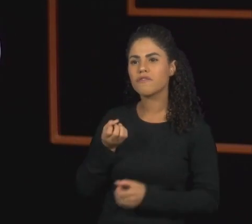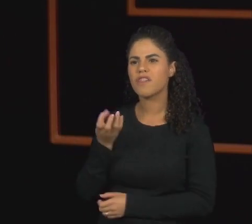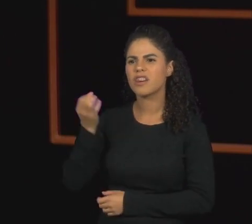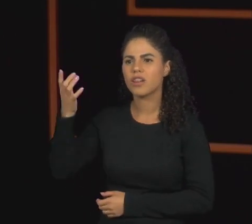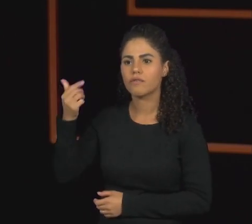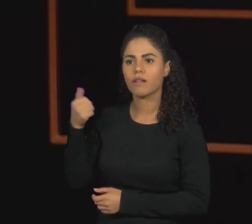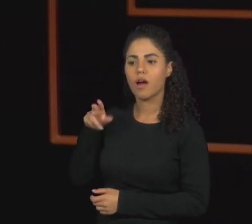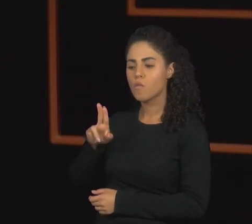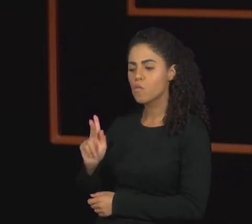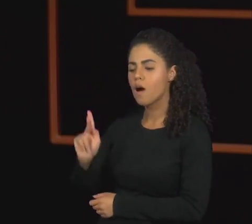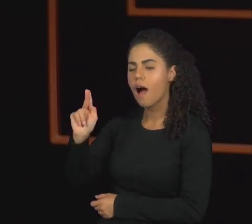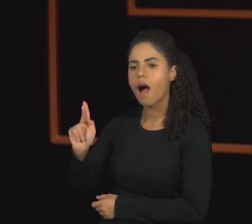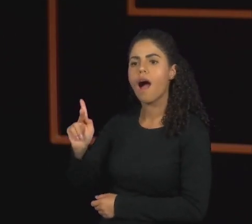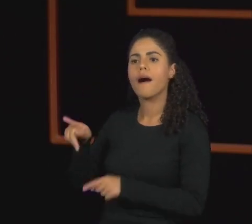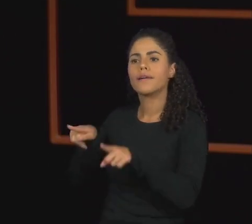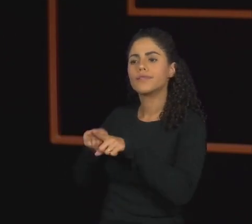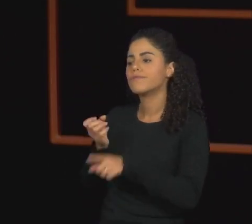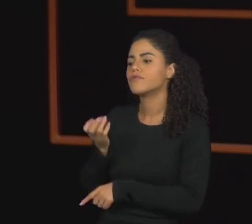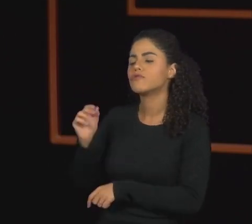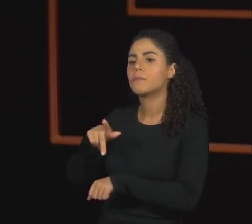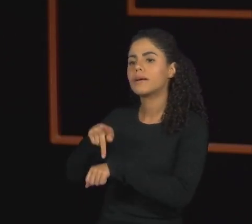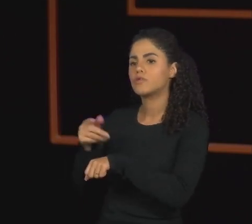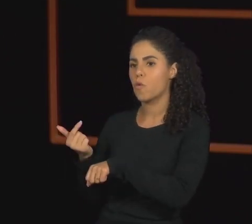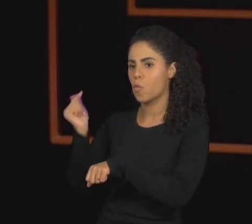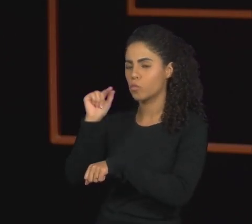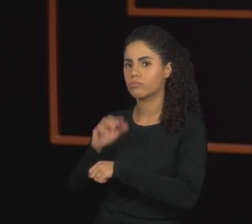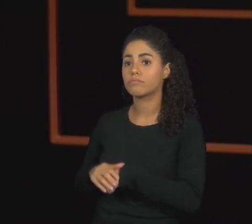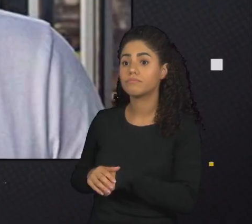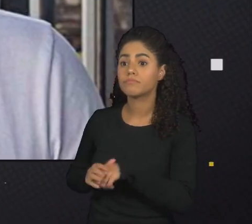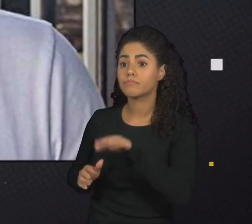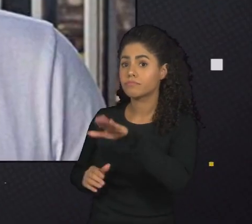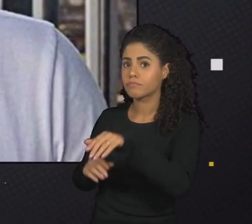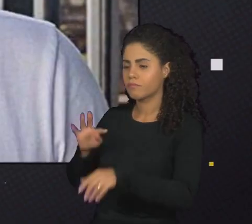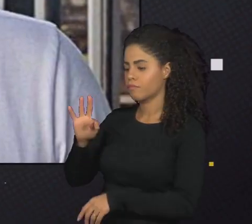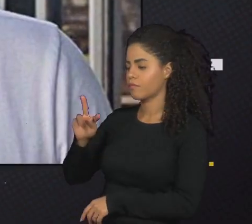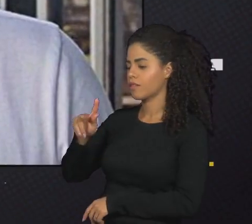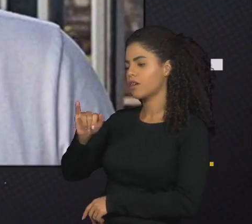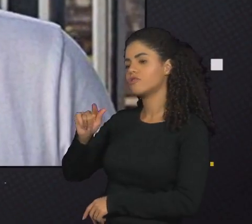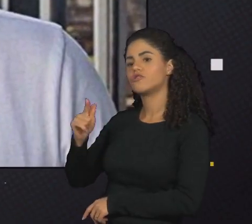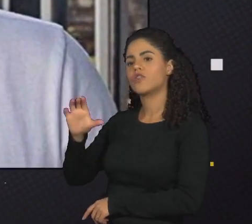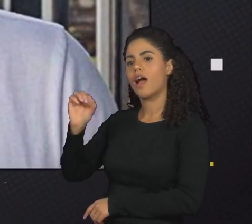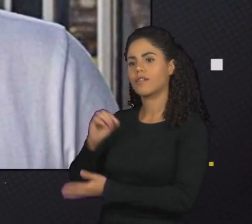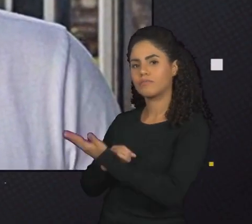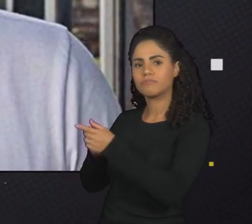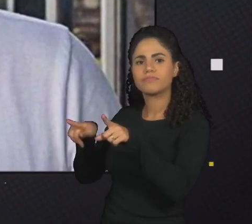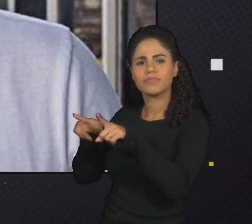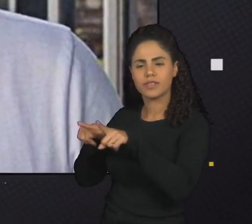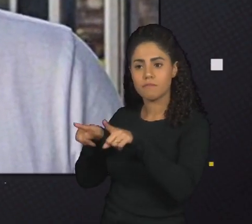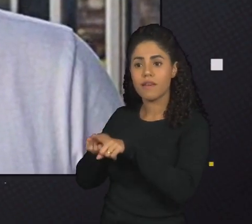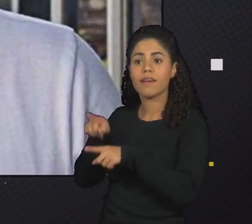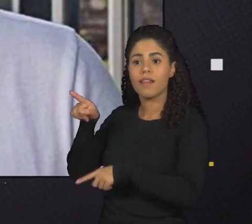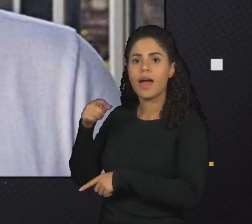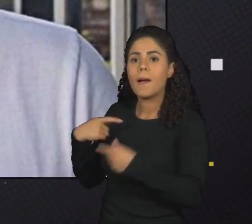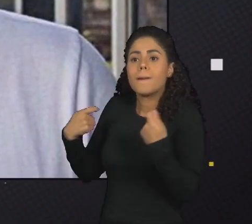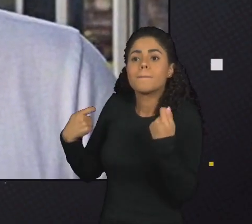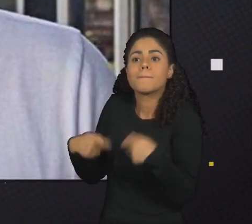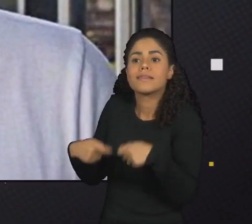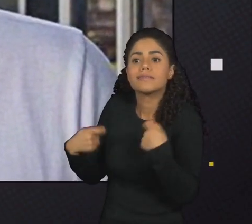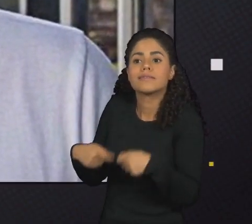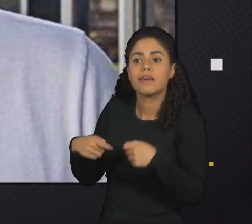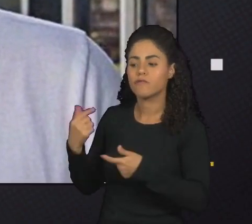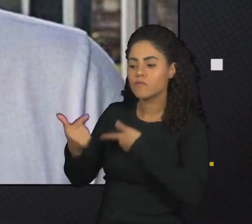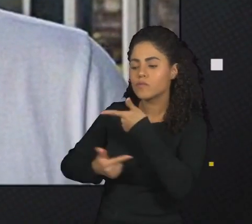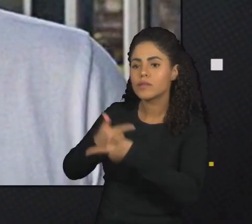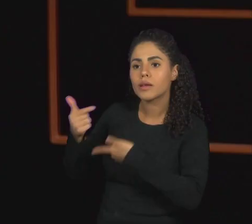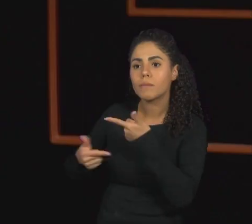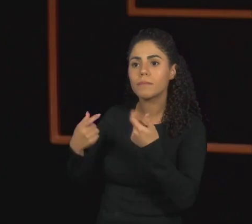estava viajando o país, e o Tiago Martins, que é um grande ator formado no Nós do Morro, precisava fazer um outro trabalho, eles